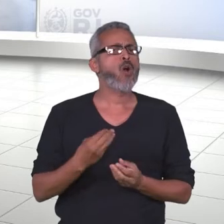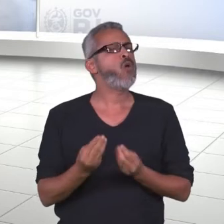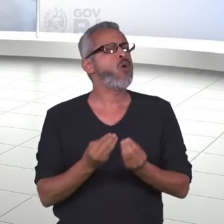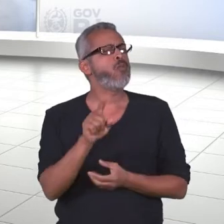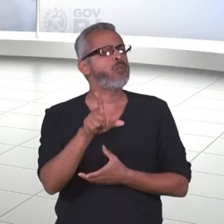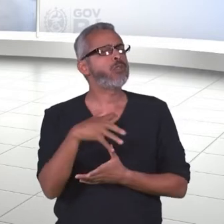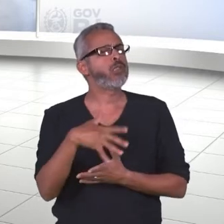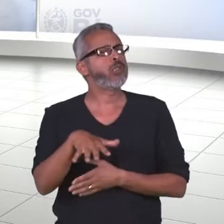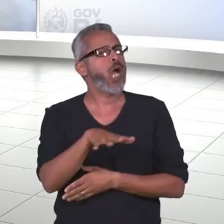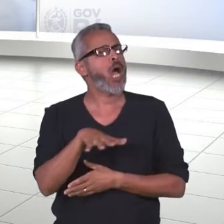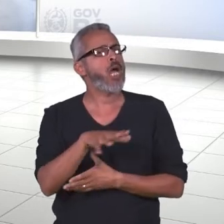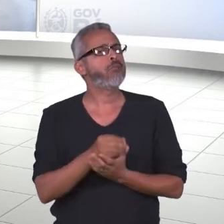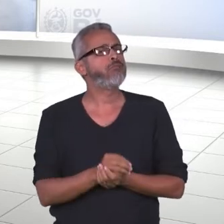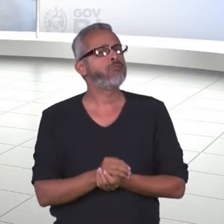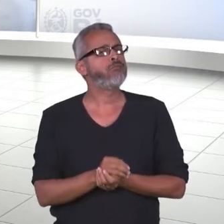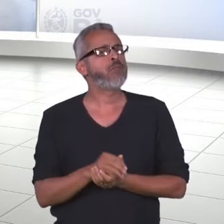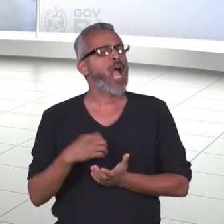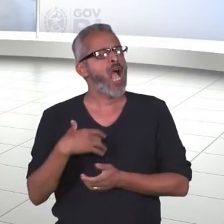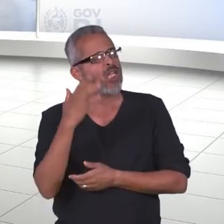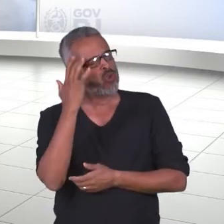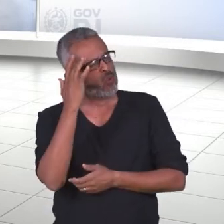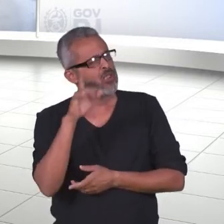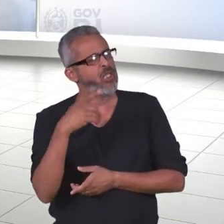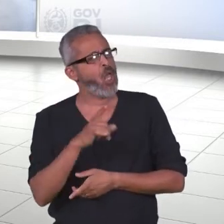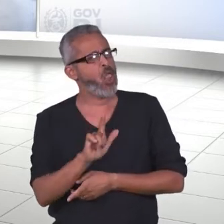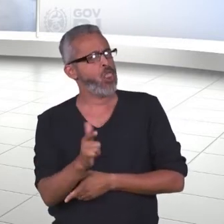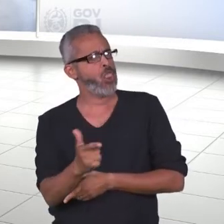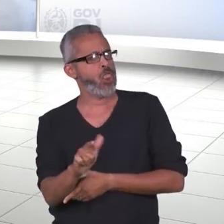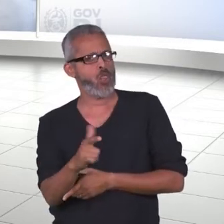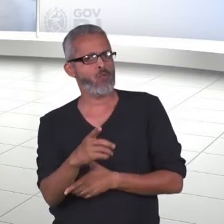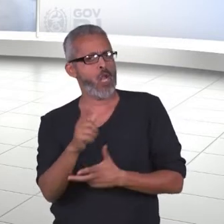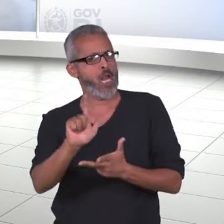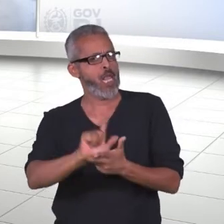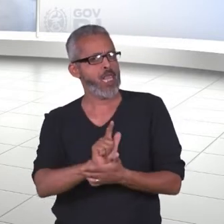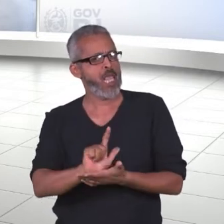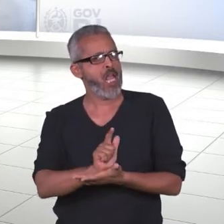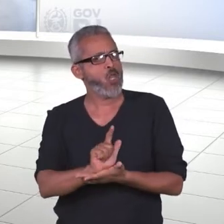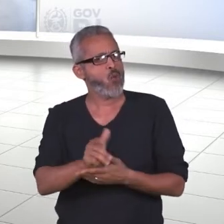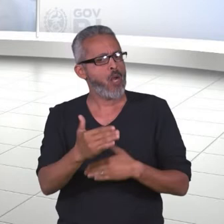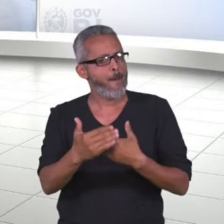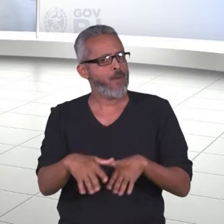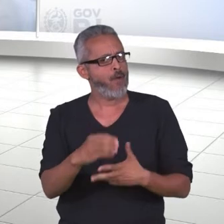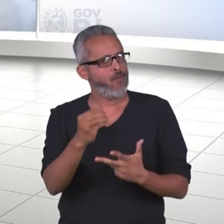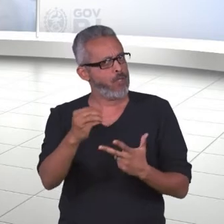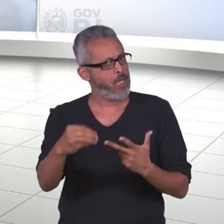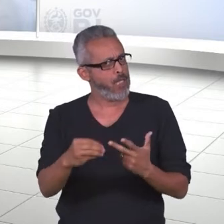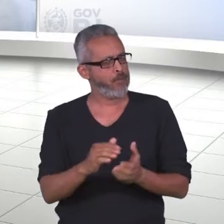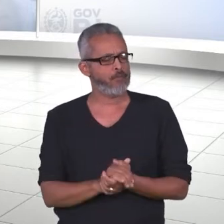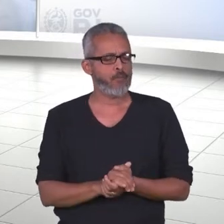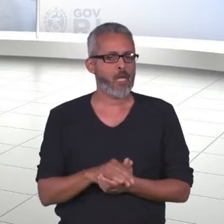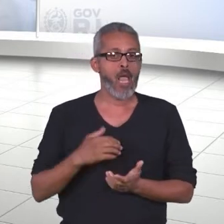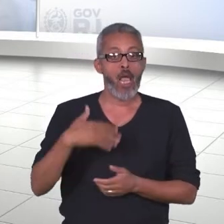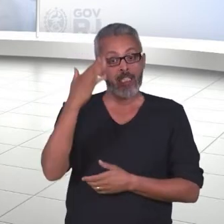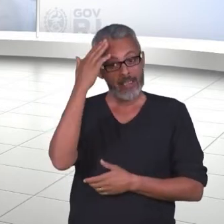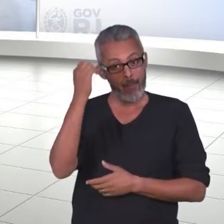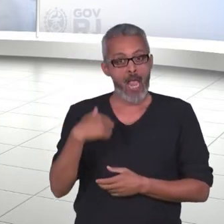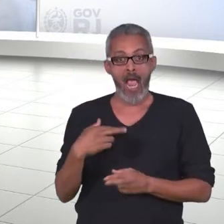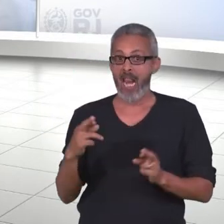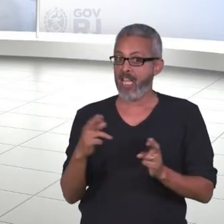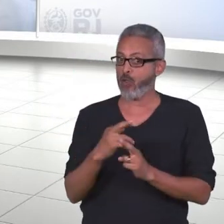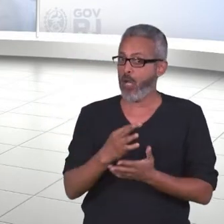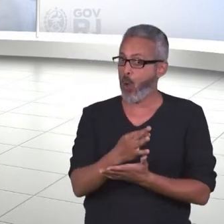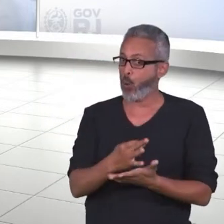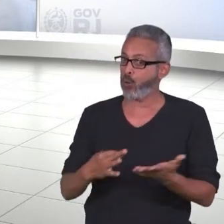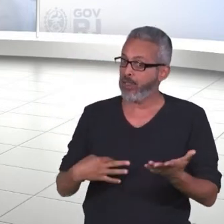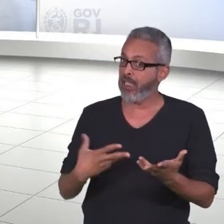está nessa área? Achou que não havia questões de literatura na prova do Enem? Saber relacionar o texto